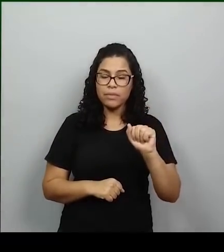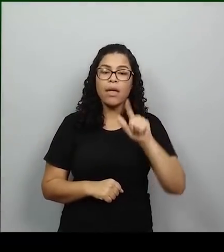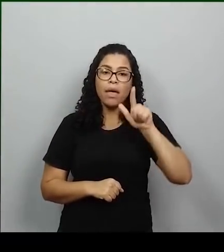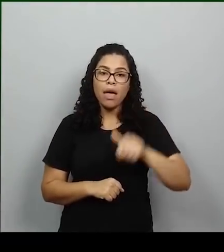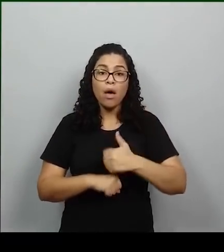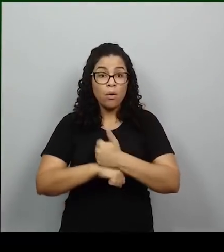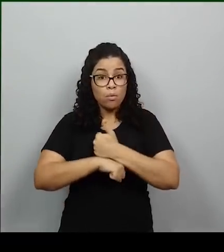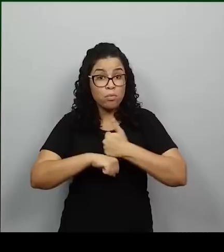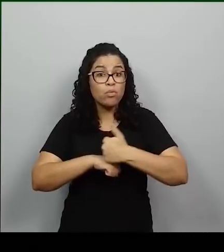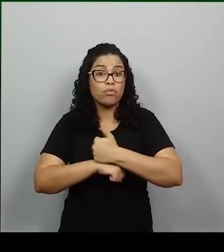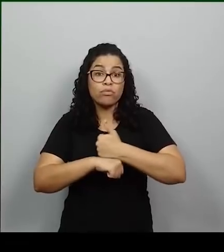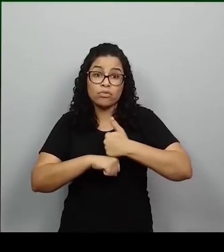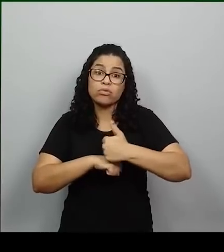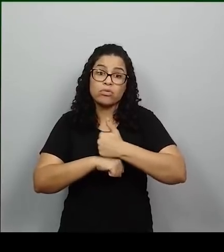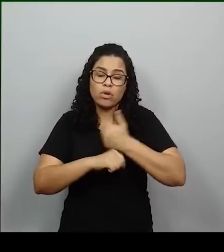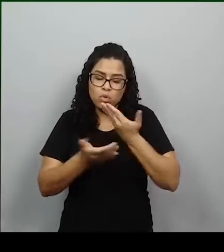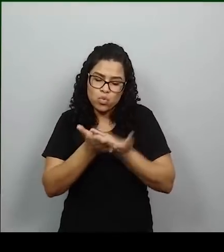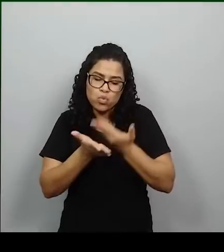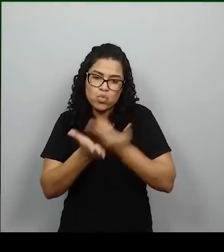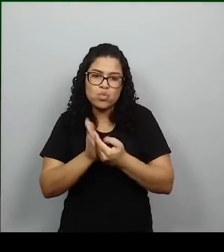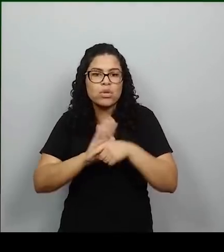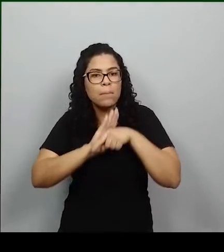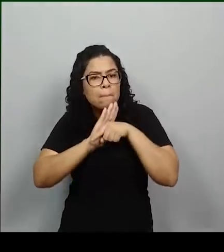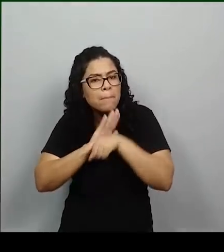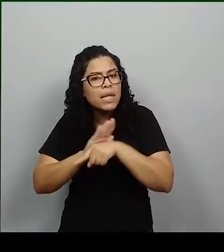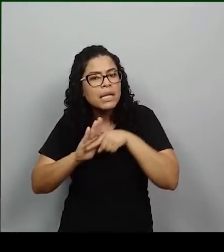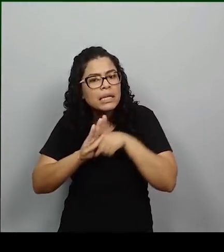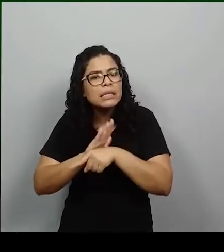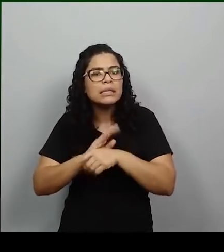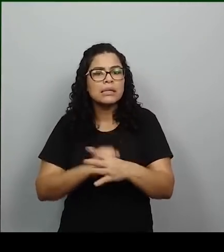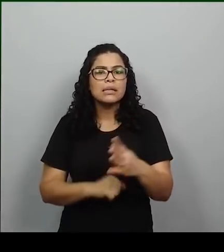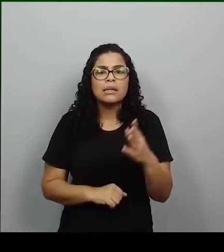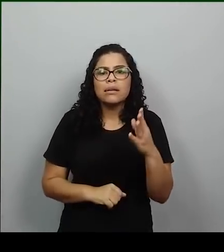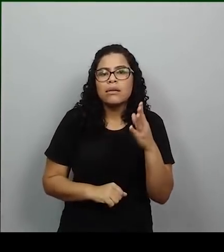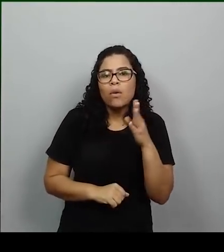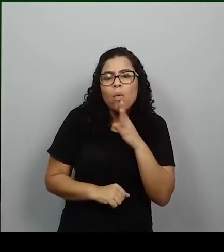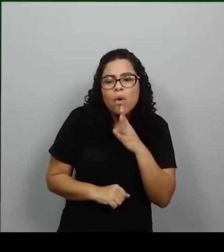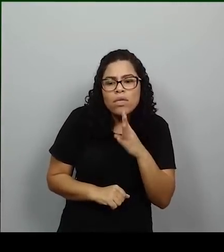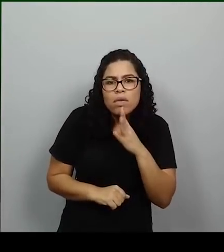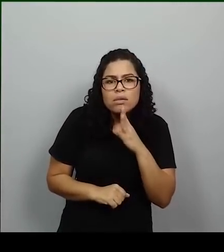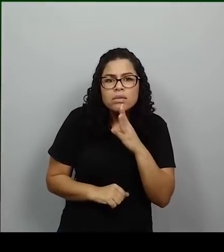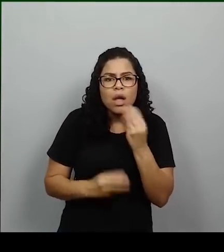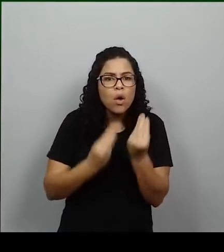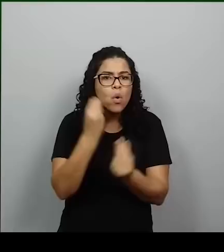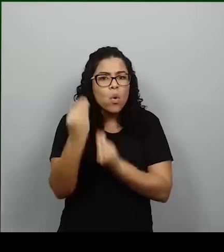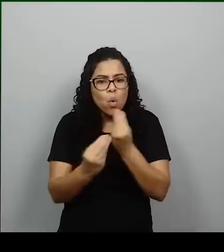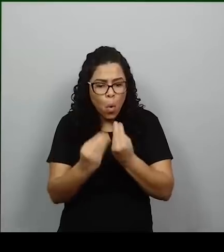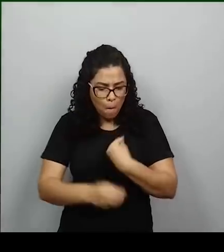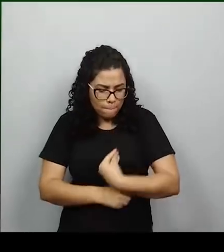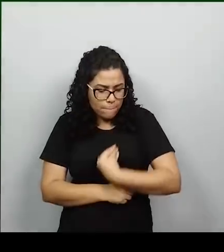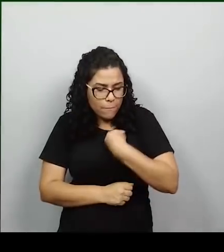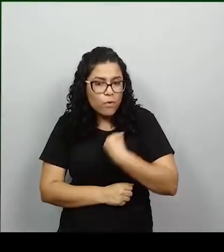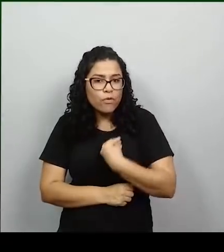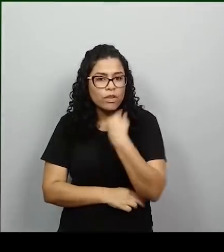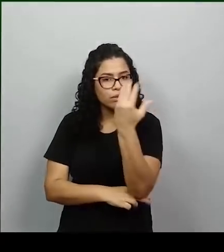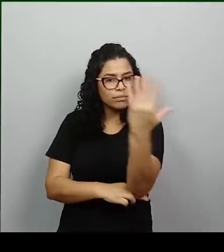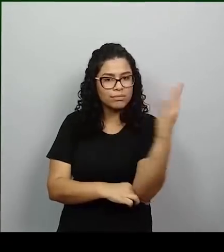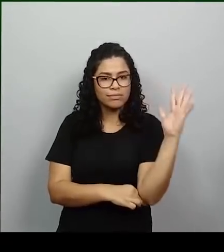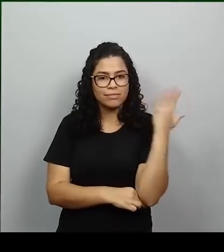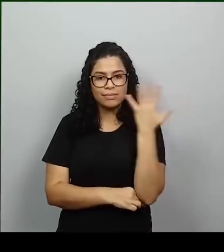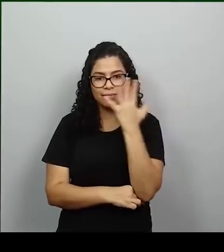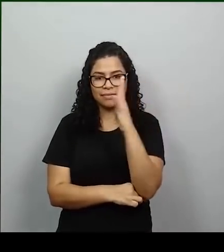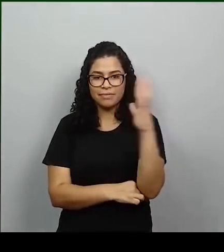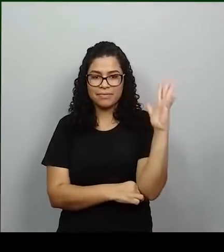um profissional que estuda, que pesquisa, que tenta conhecer a vida das plantas, esses seres vivos